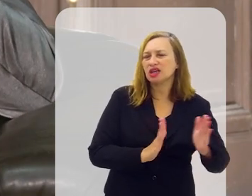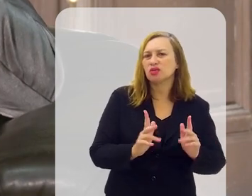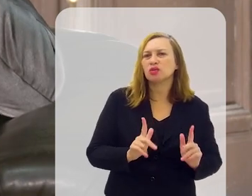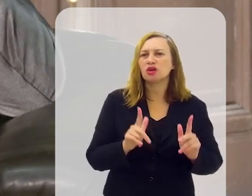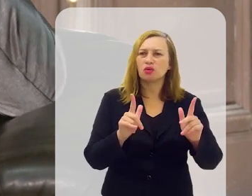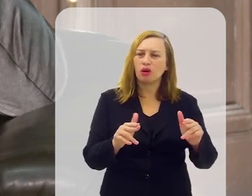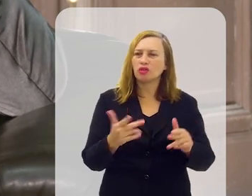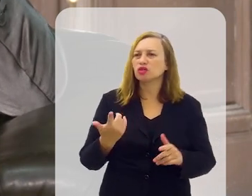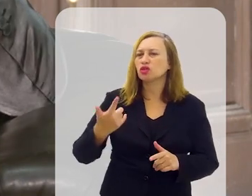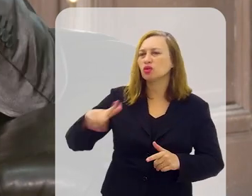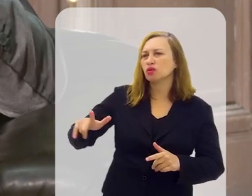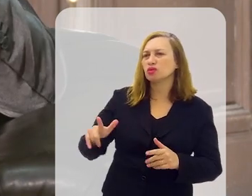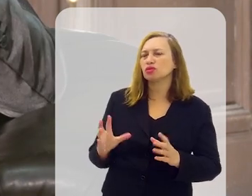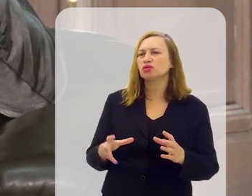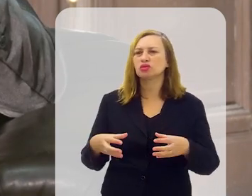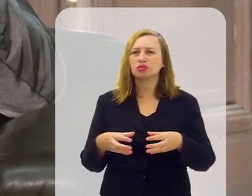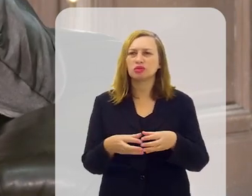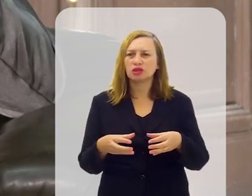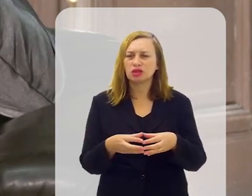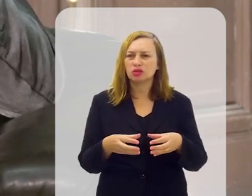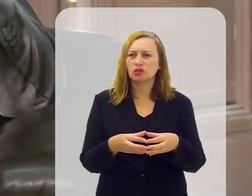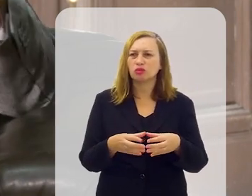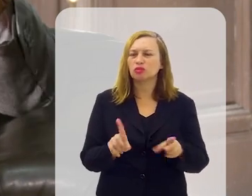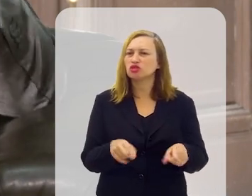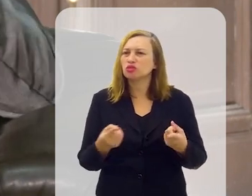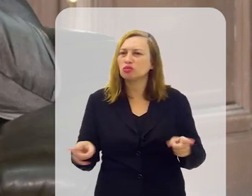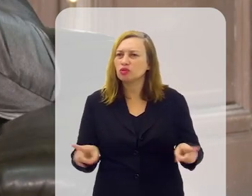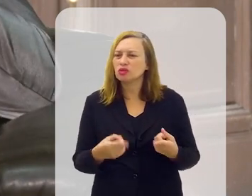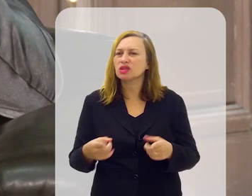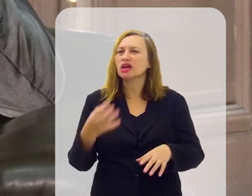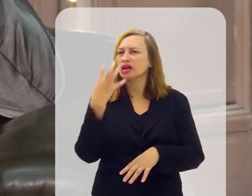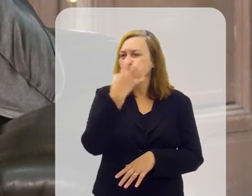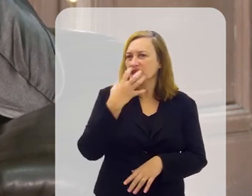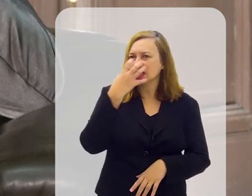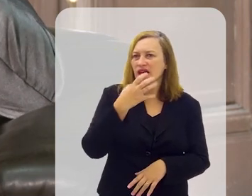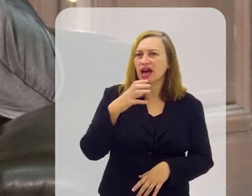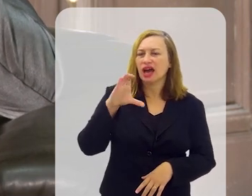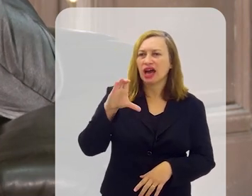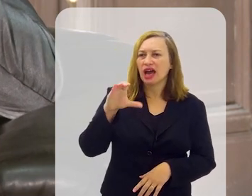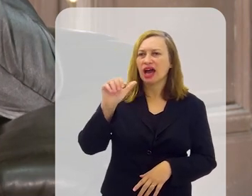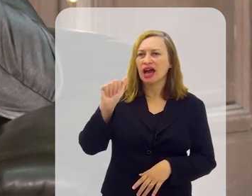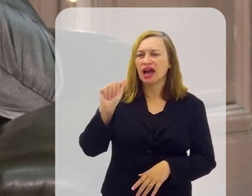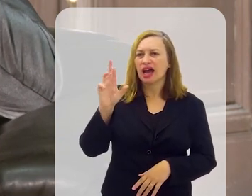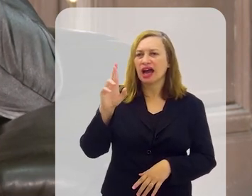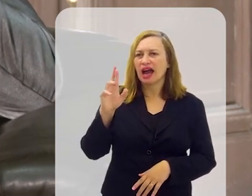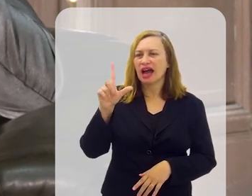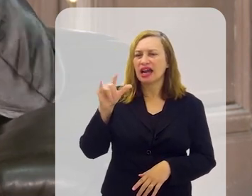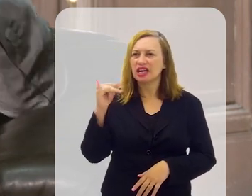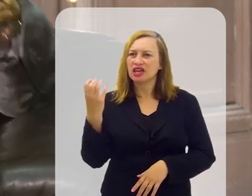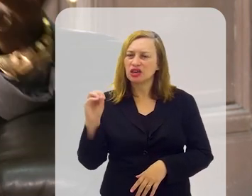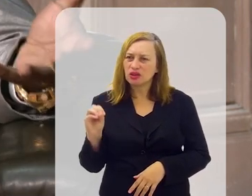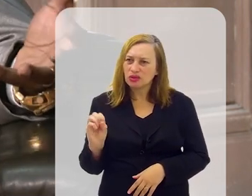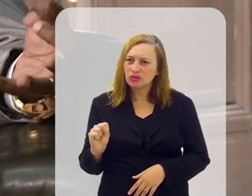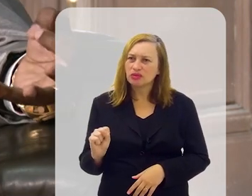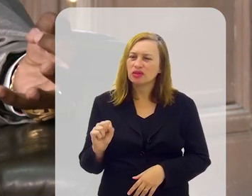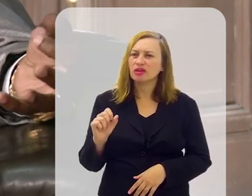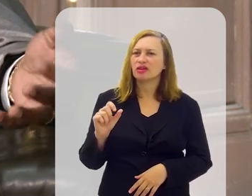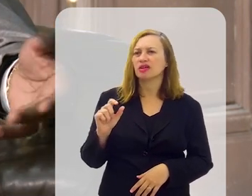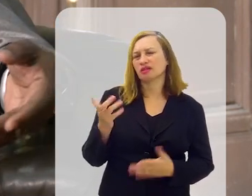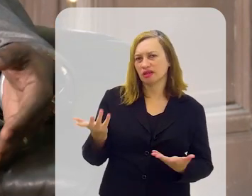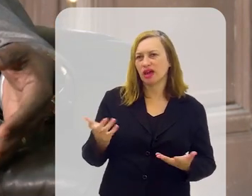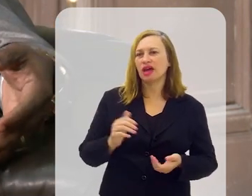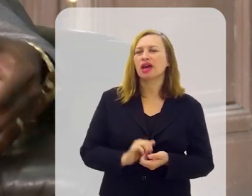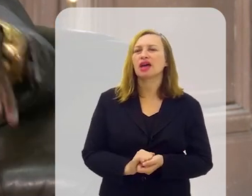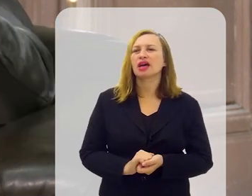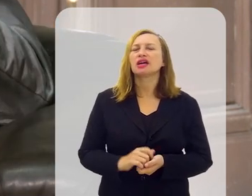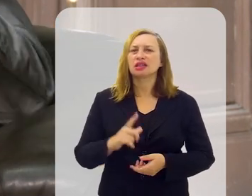J, mesma época de outros cantores, Carlinhos Félix, né? Carlinhos Félix. É, nós tínhamos uma música black